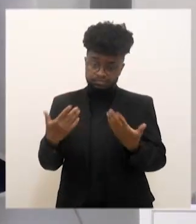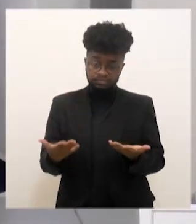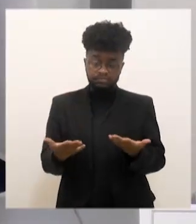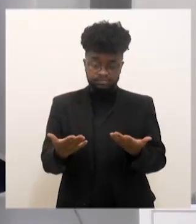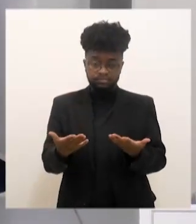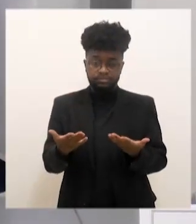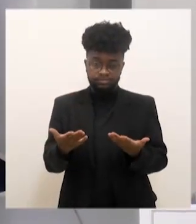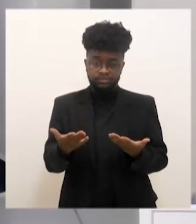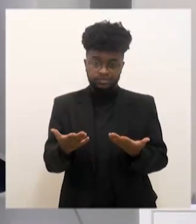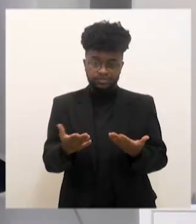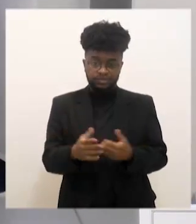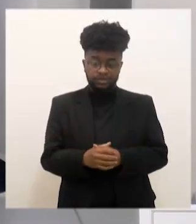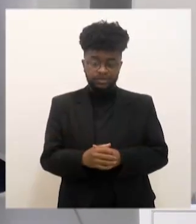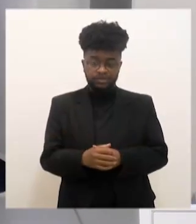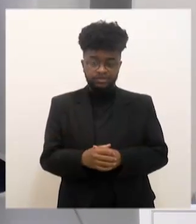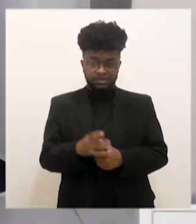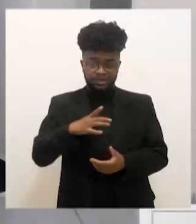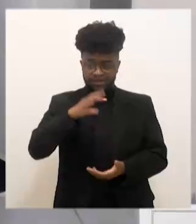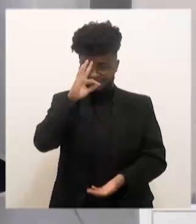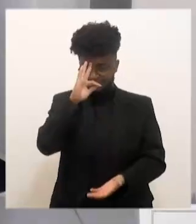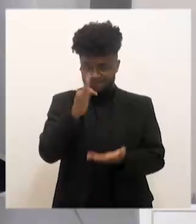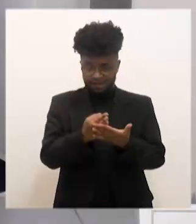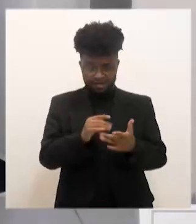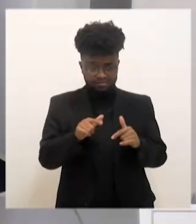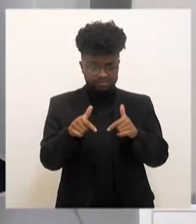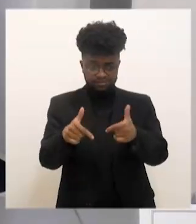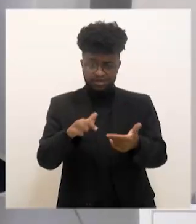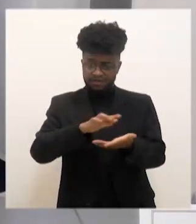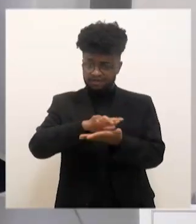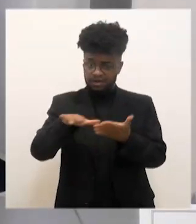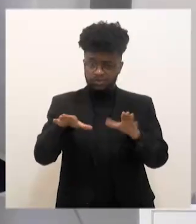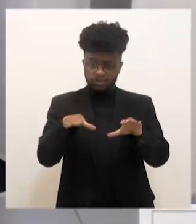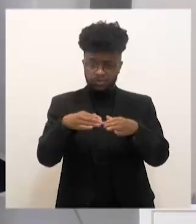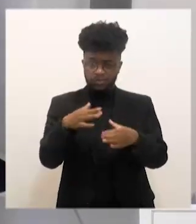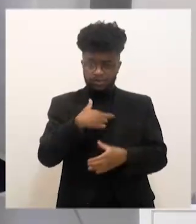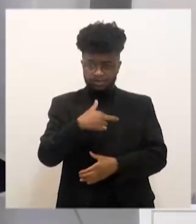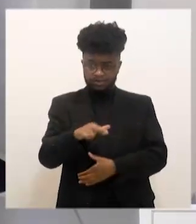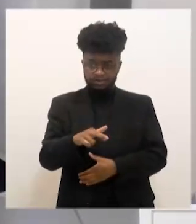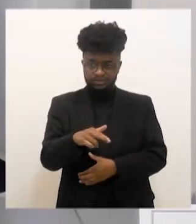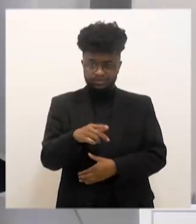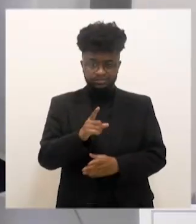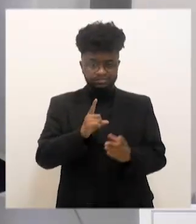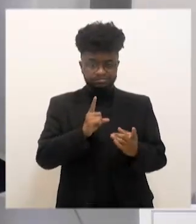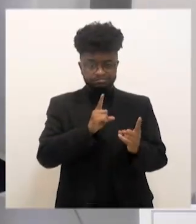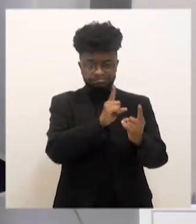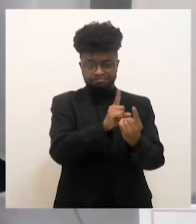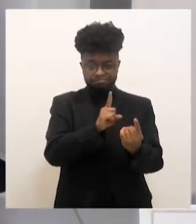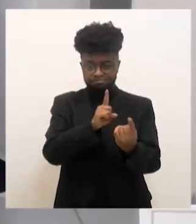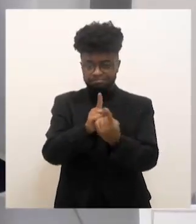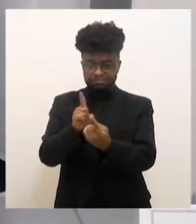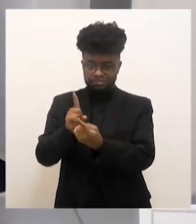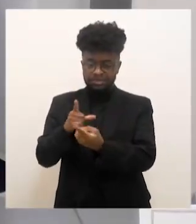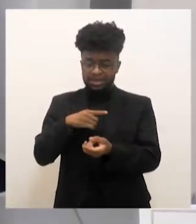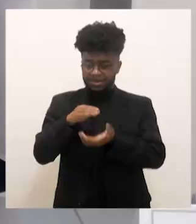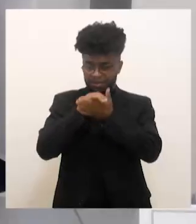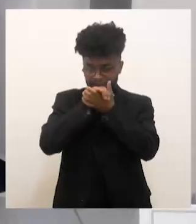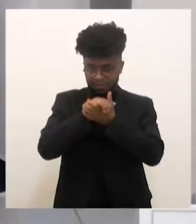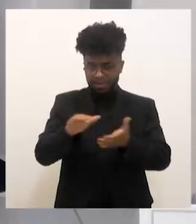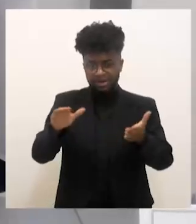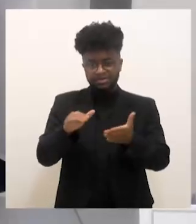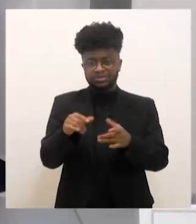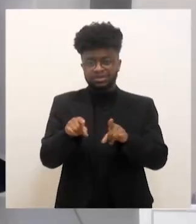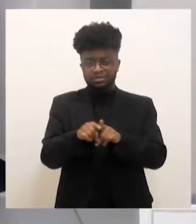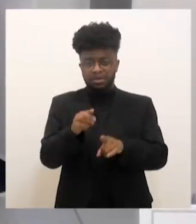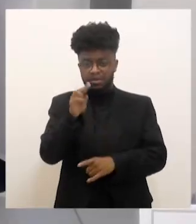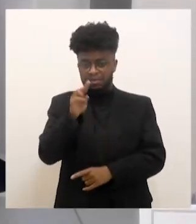exercendo a fé nas diferentes matizes religiosas, entendeu? O casal percorria ali, ia no Pai de Santo, ia no pastor,